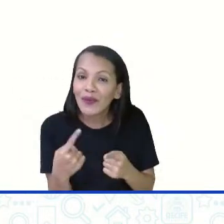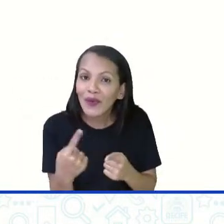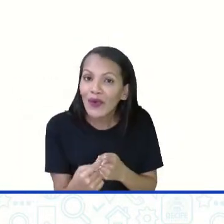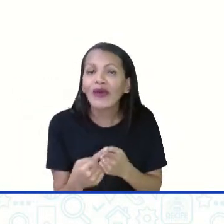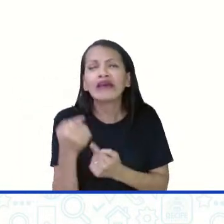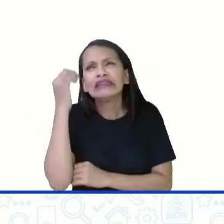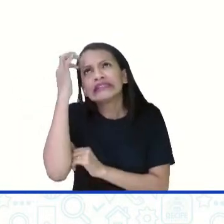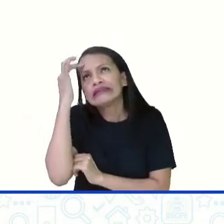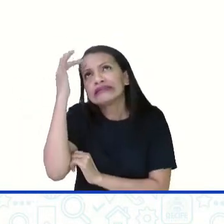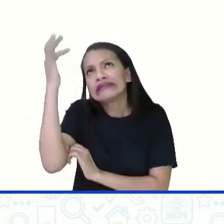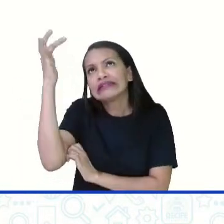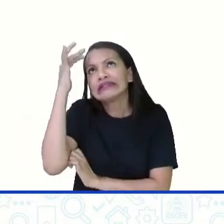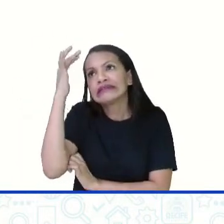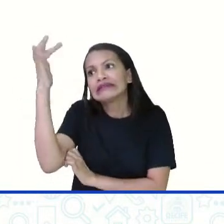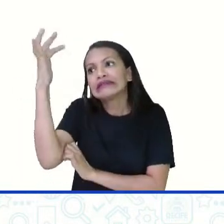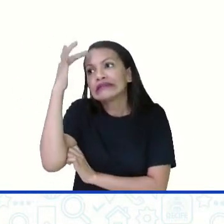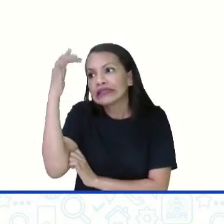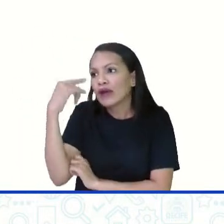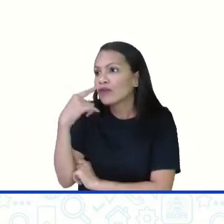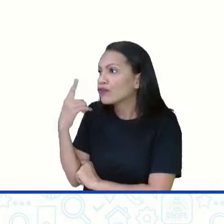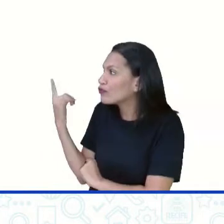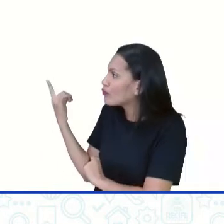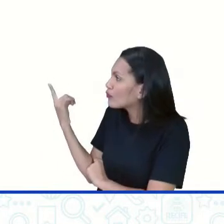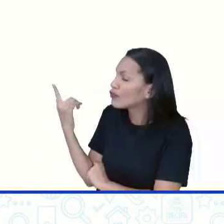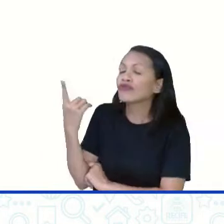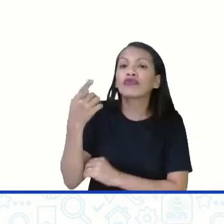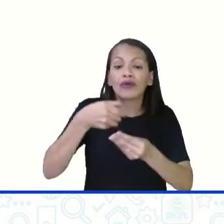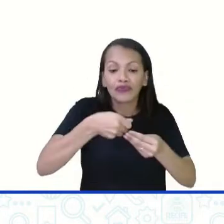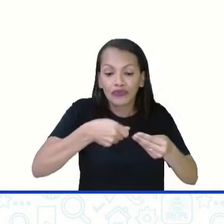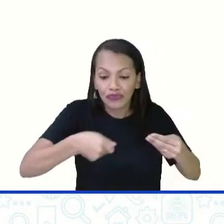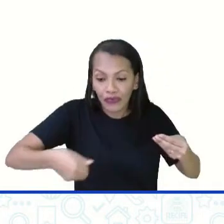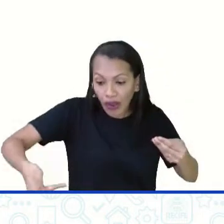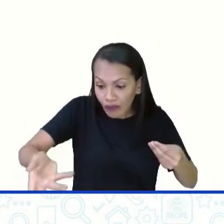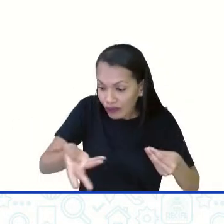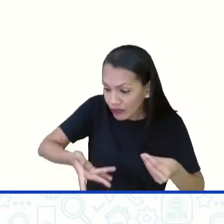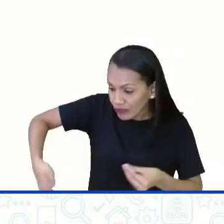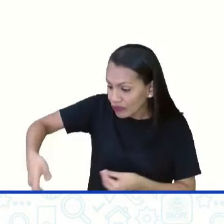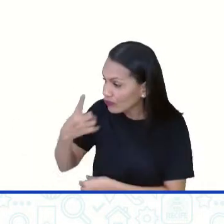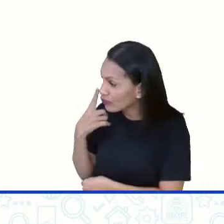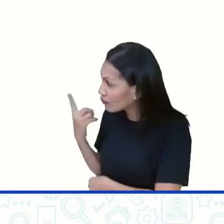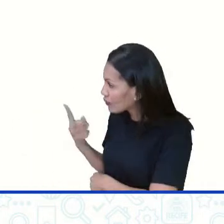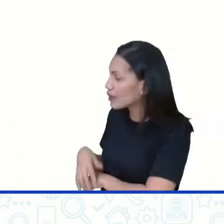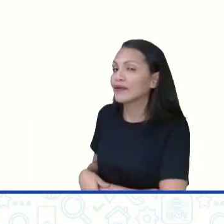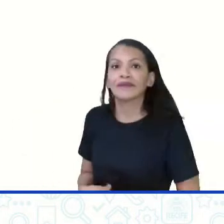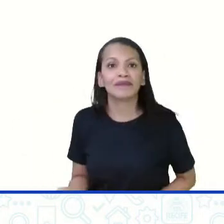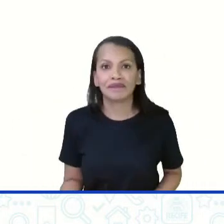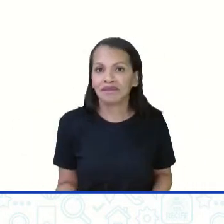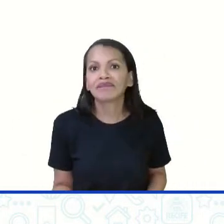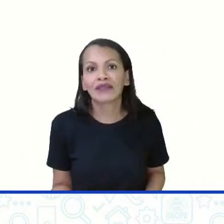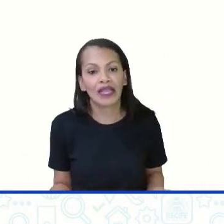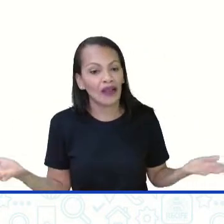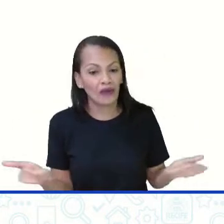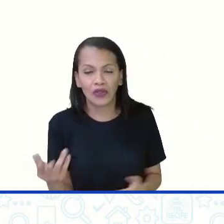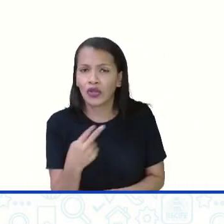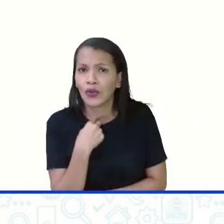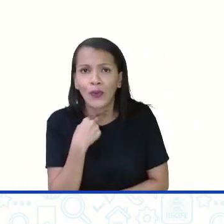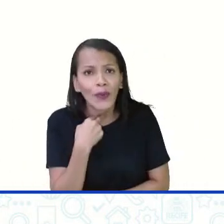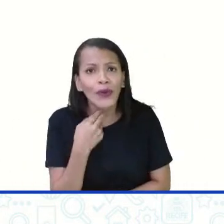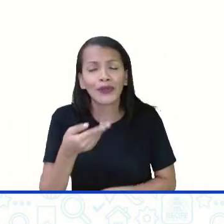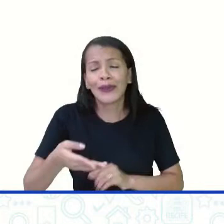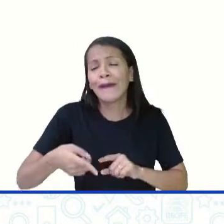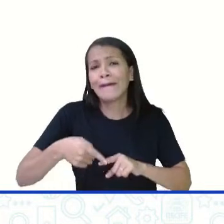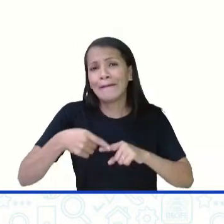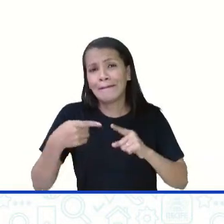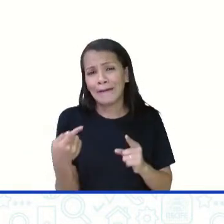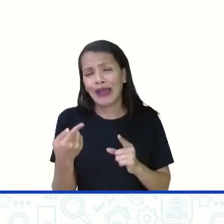imersa em uma montanha de papéis, mas nenhum deles serve porque ela precisa agora, né? Ana explicou